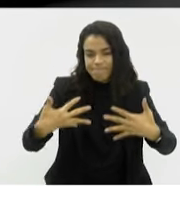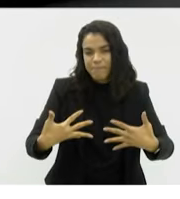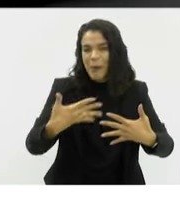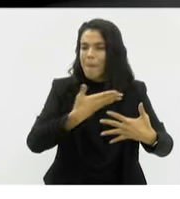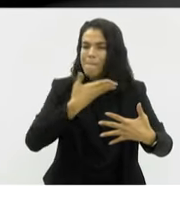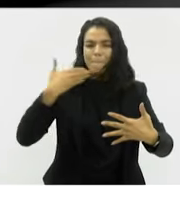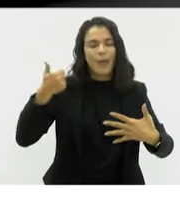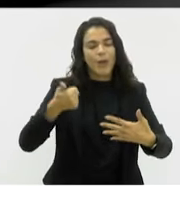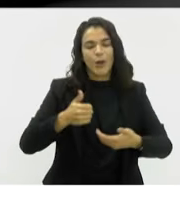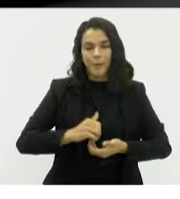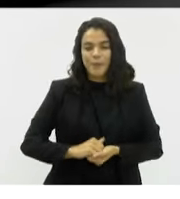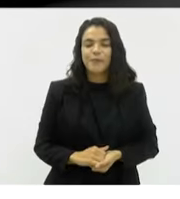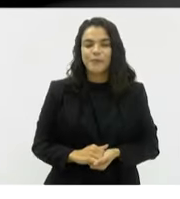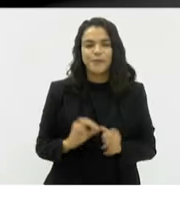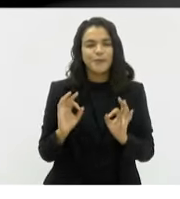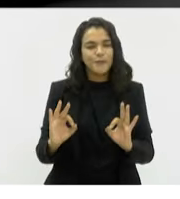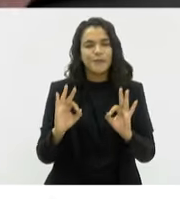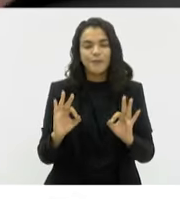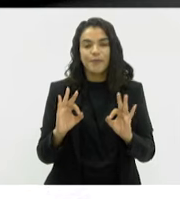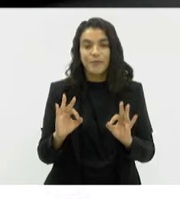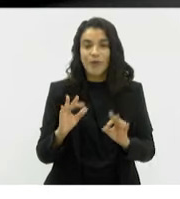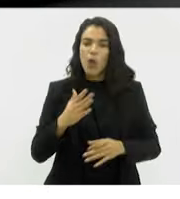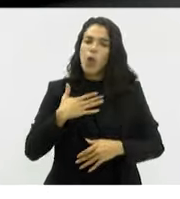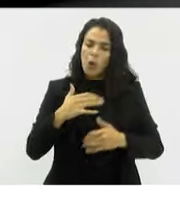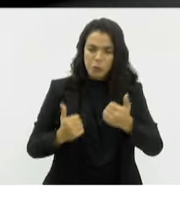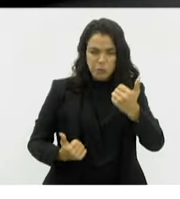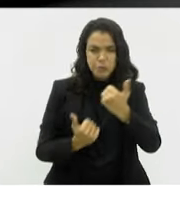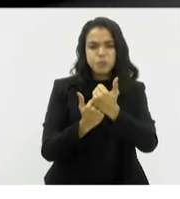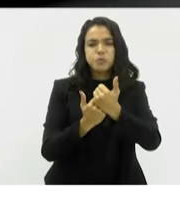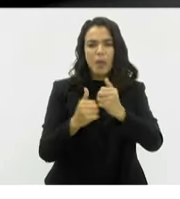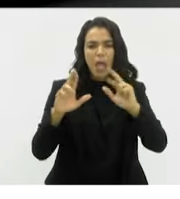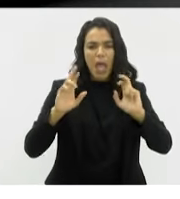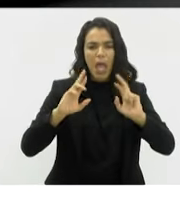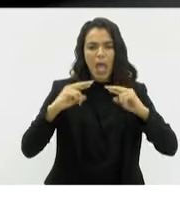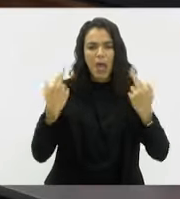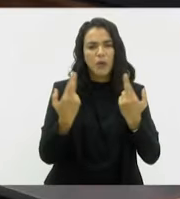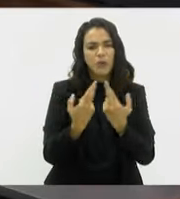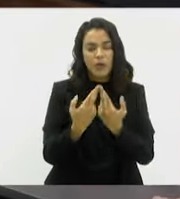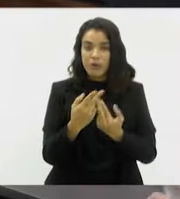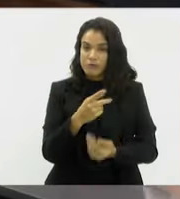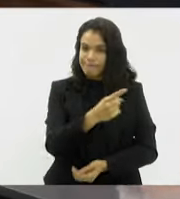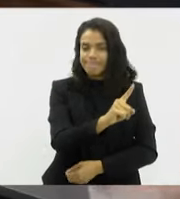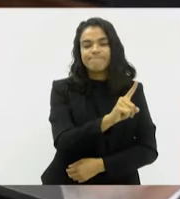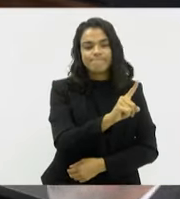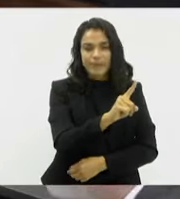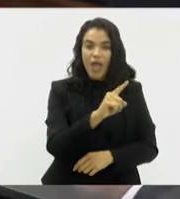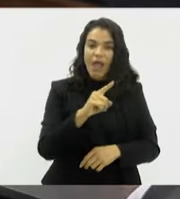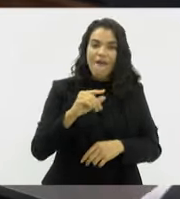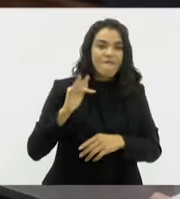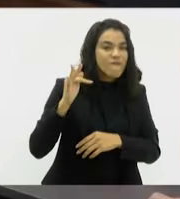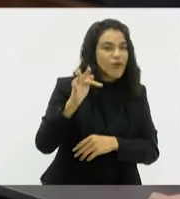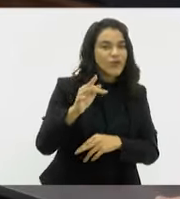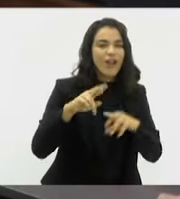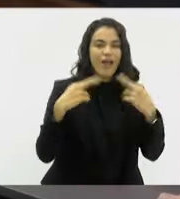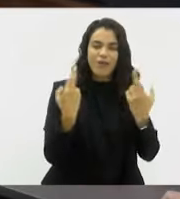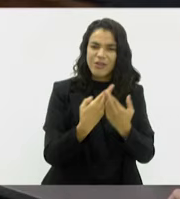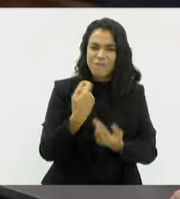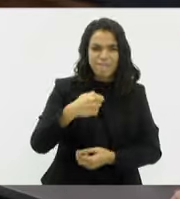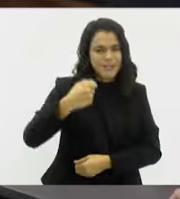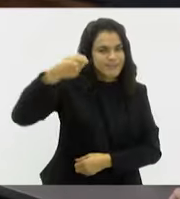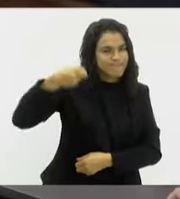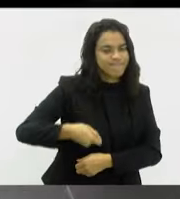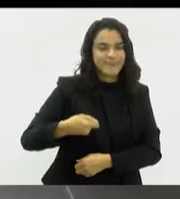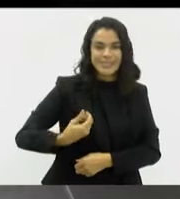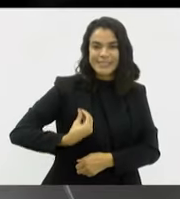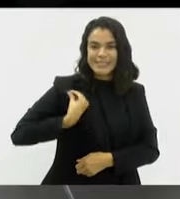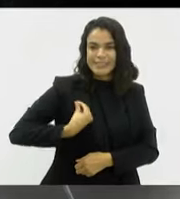de placa. Perfeito. Obrigado, conte comigo para qualquer reunião sobre esse tema. Não, na próxima, Vossa Excelência tem que estar presente, porque a discussão é de